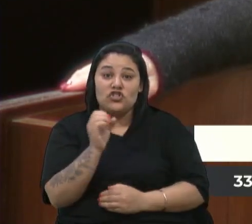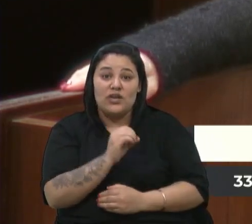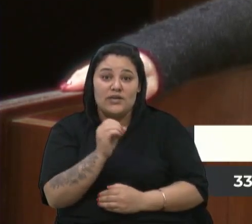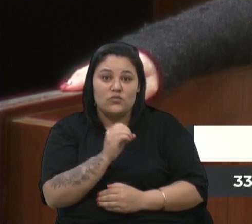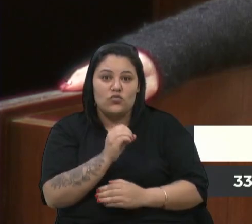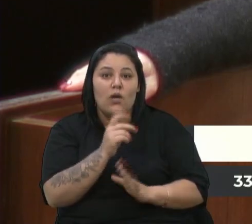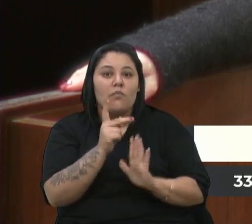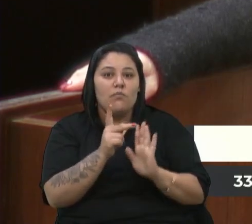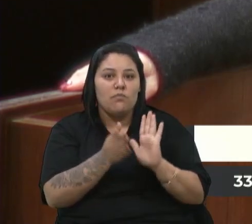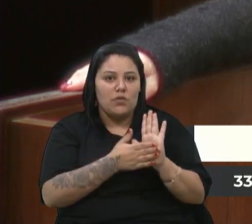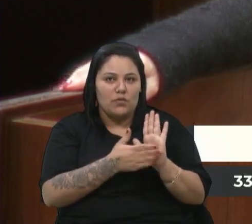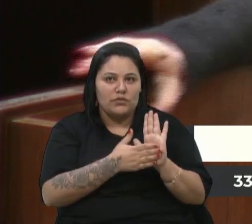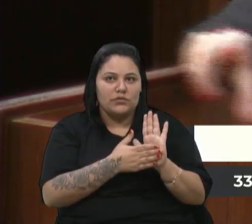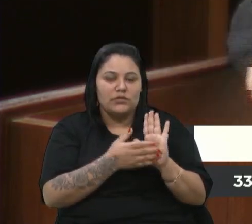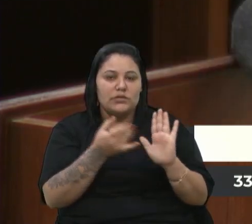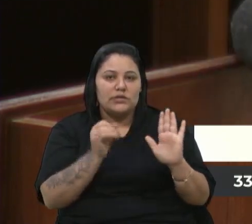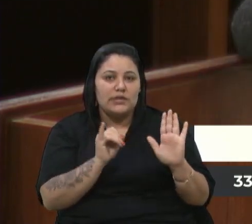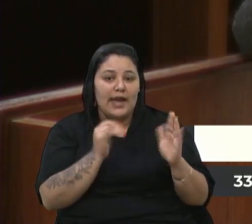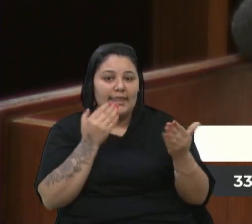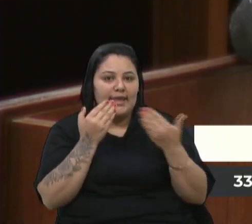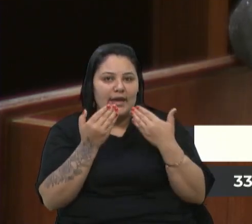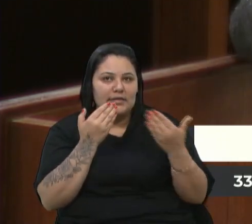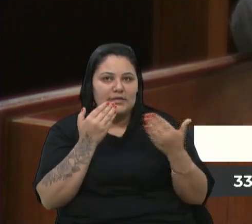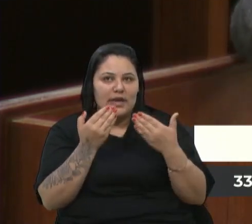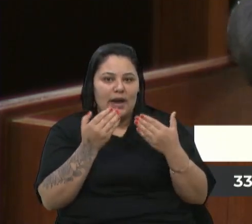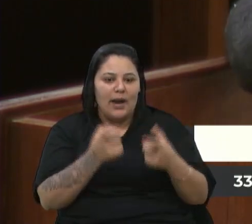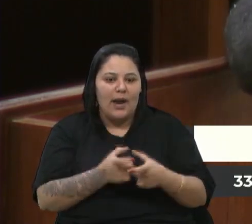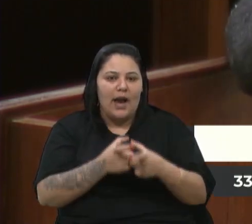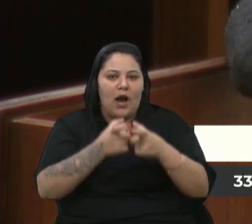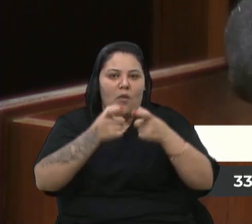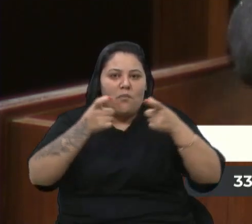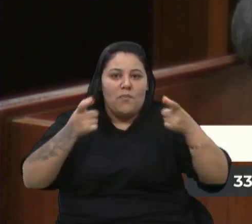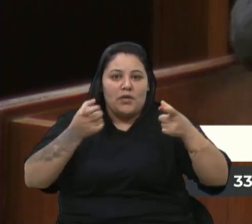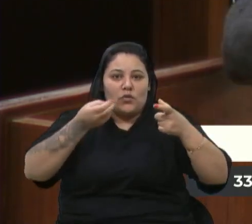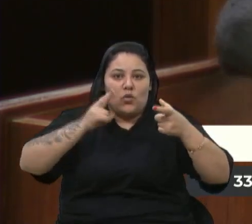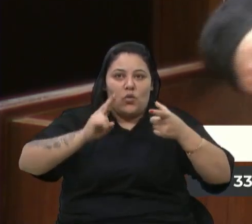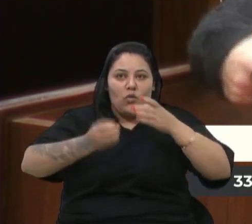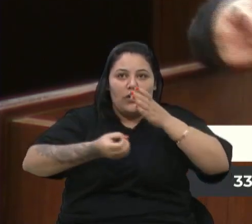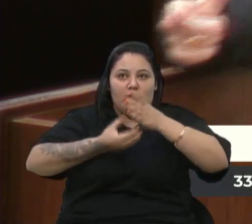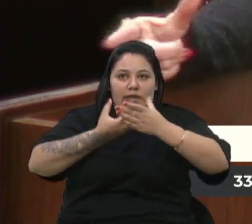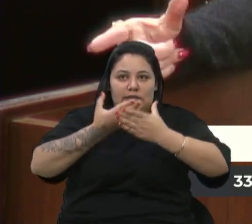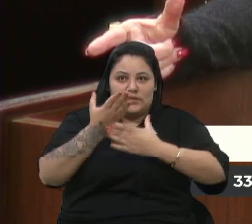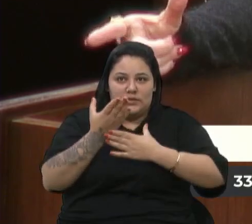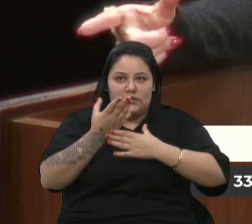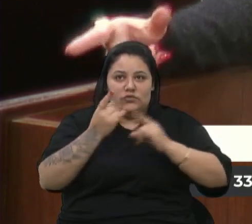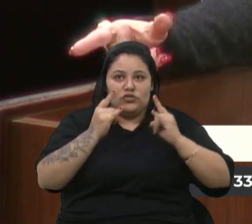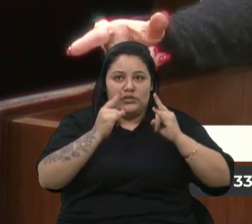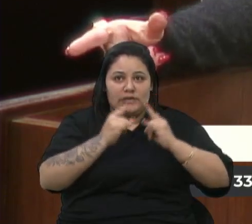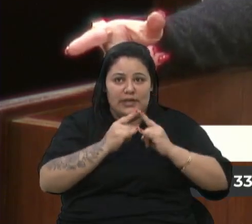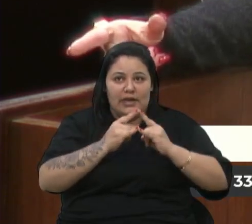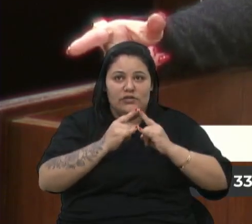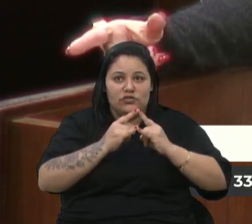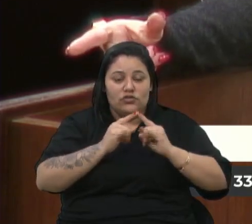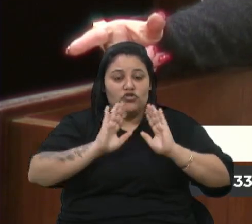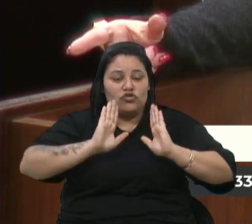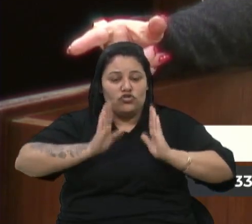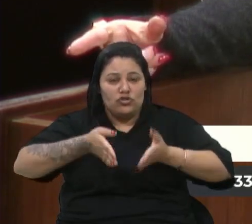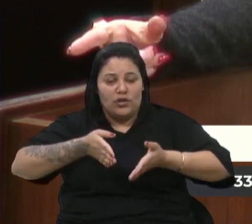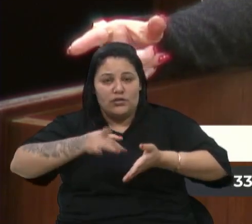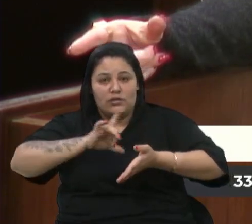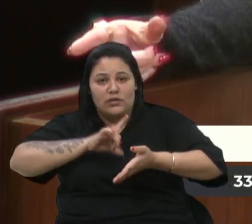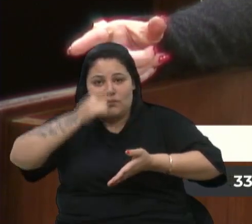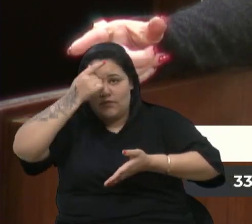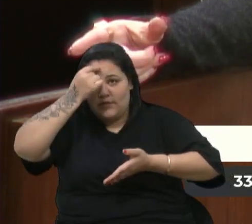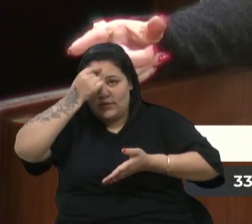proposta. Se pegarmos o termo ampliação ou criação de entidades de ensino superior, ela fica